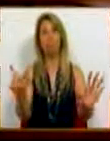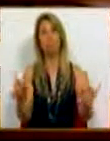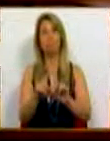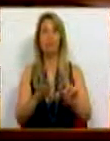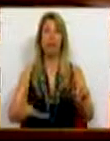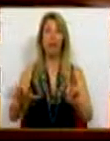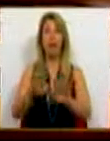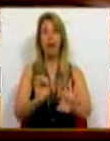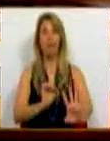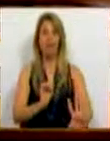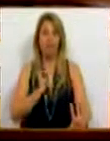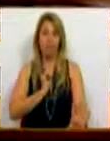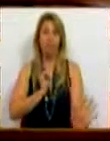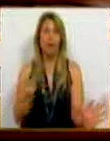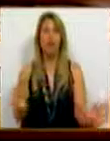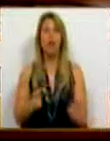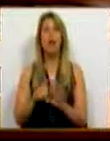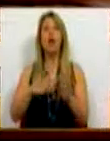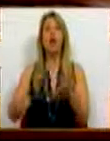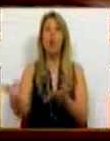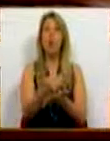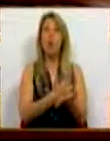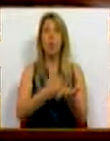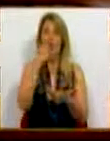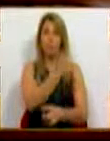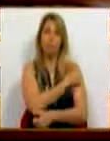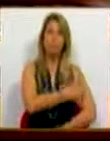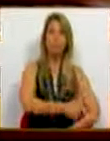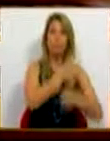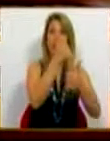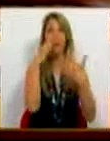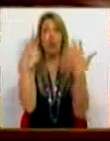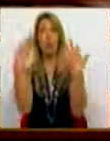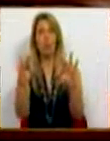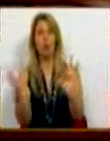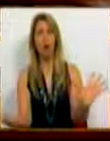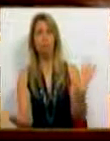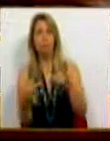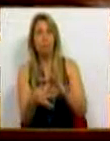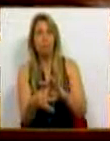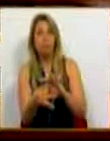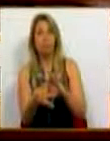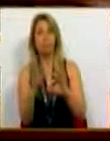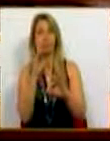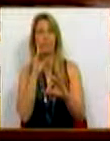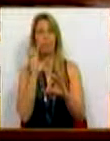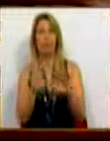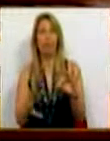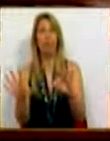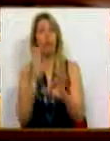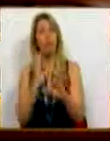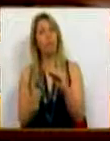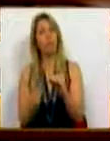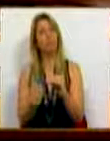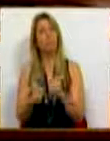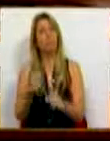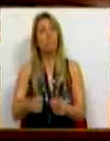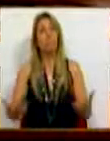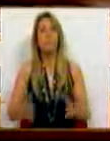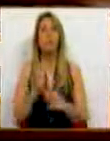um conjunto de recursos urbanos e naturais que se conjugam de forma única e cuja valorização é essencial para garantir a